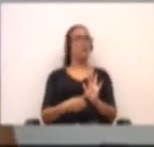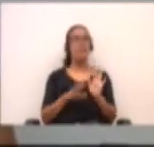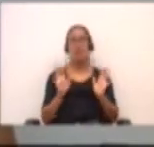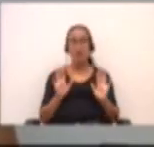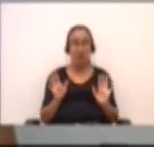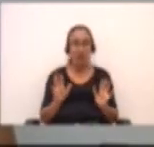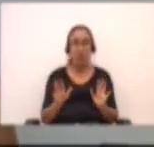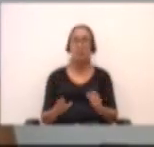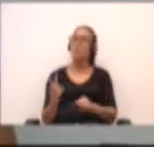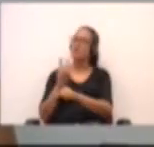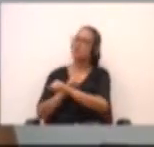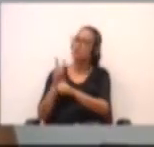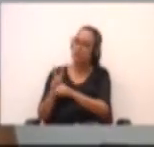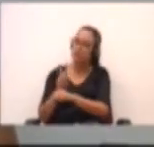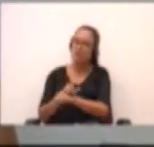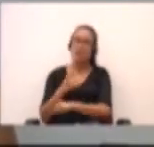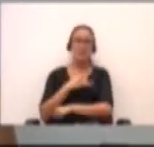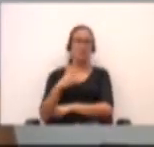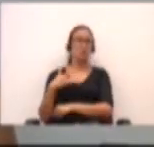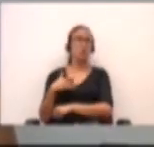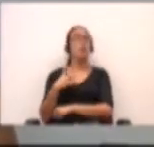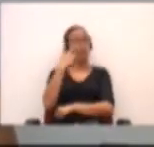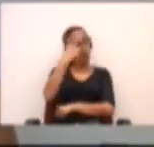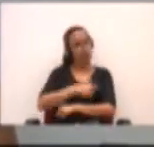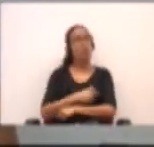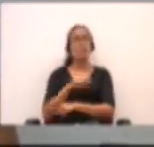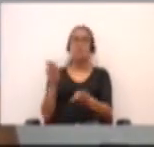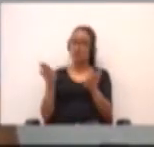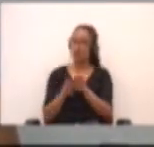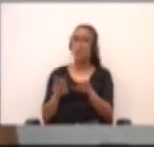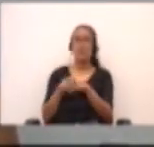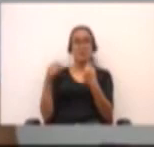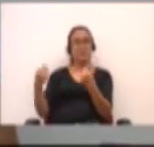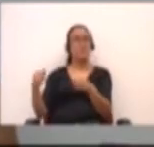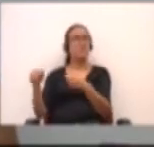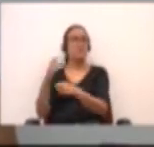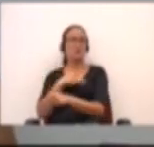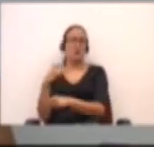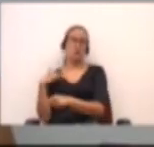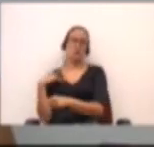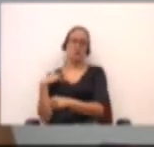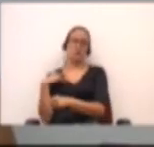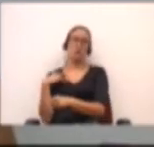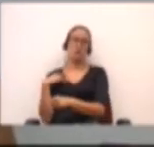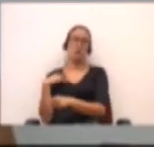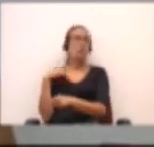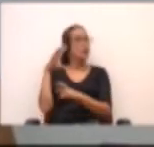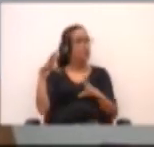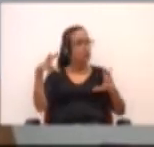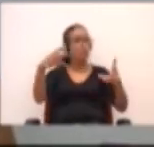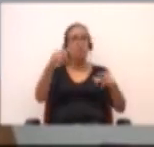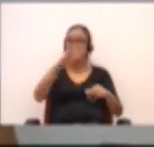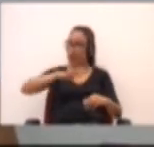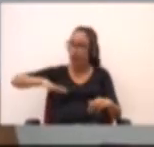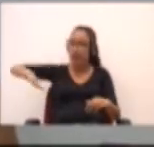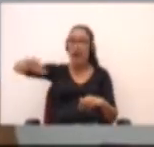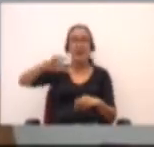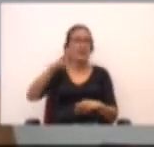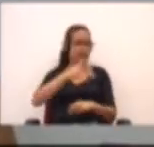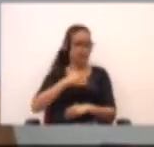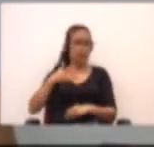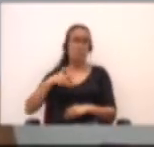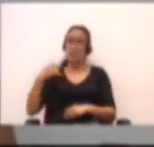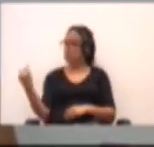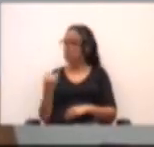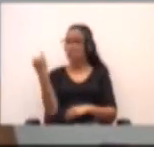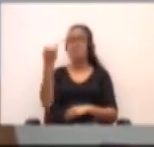aqui para defender, porque eu também dependo da área da saúde. E acredito que todos aqui presentes dependem também. Tá?